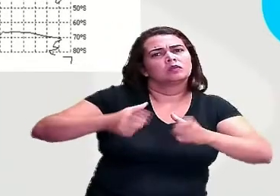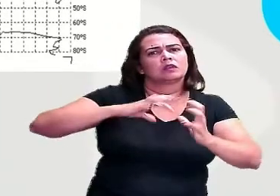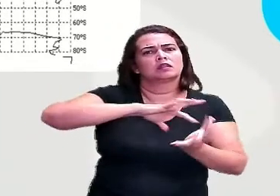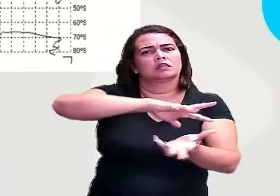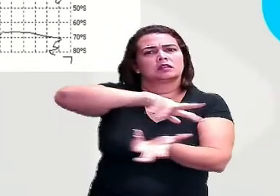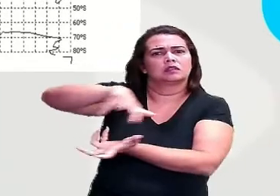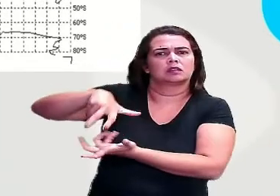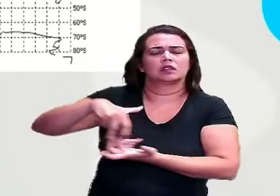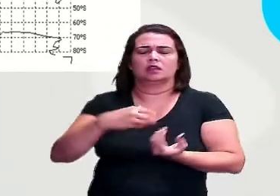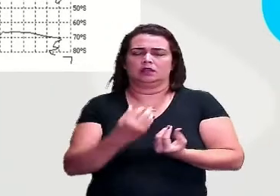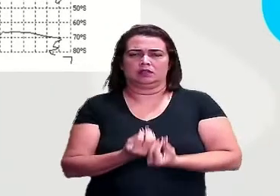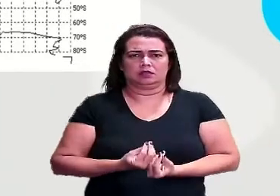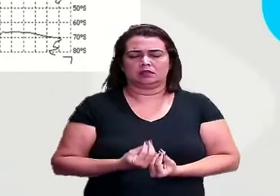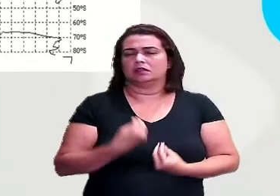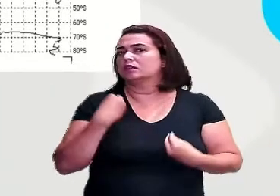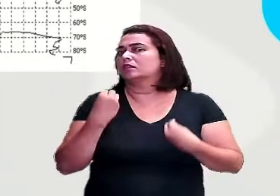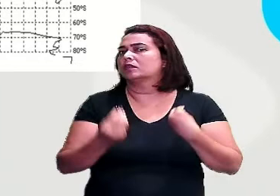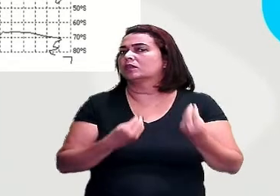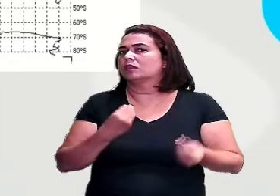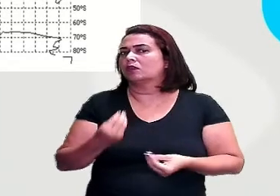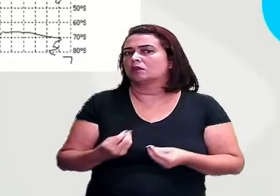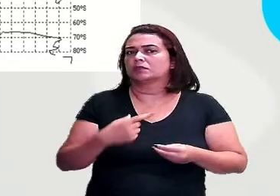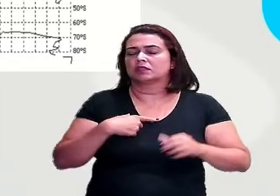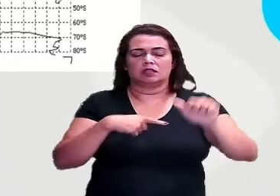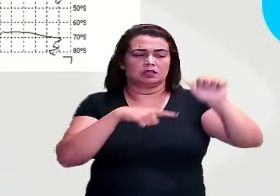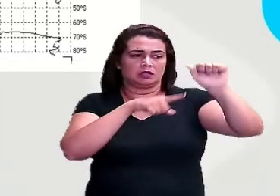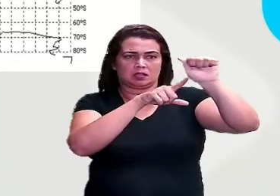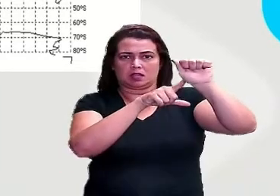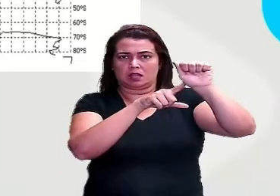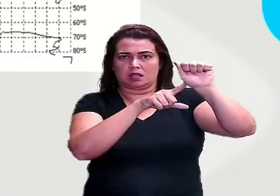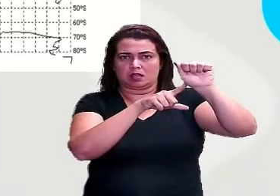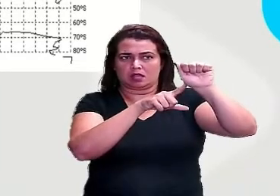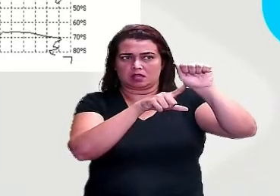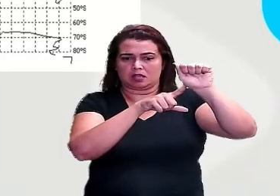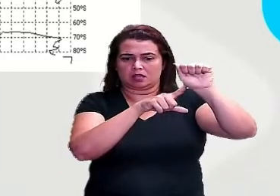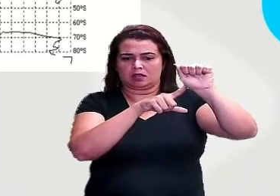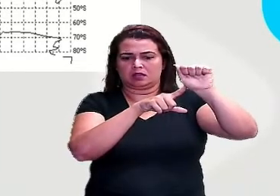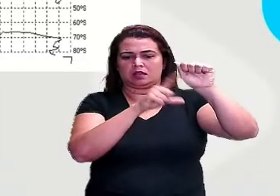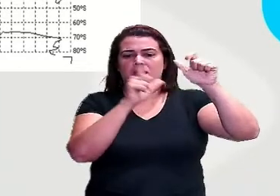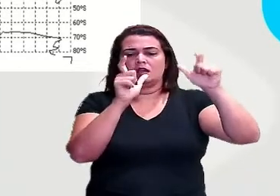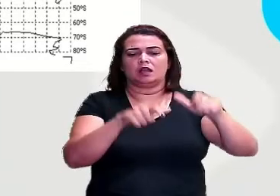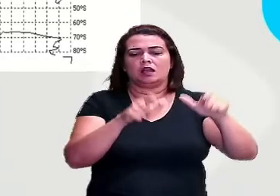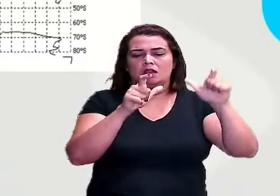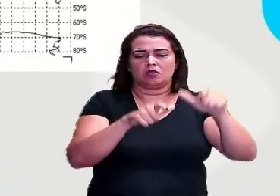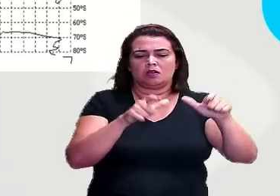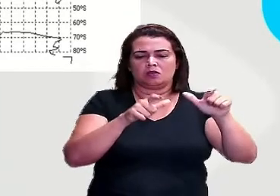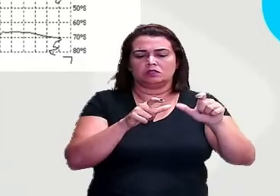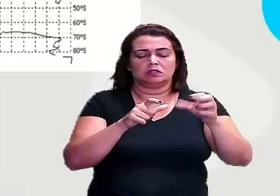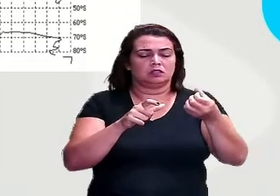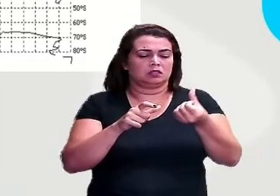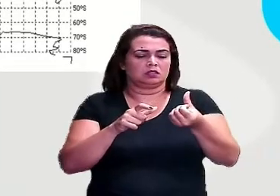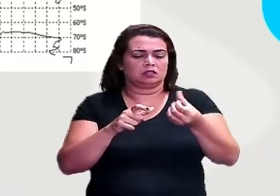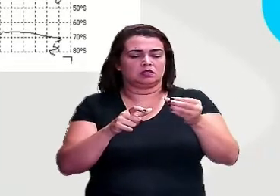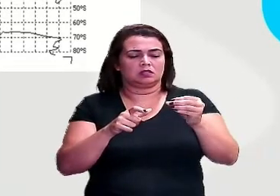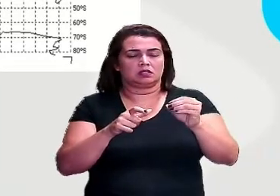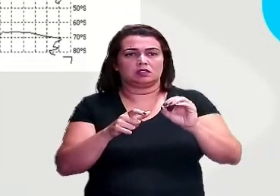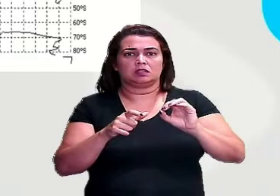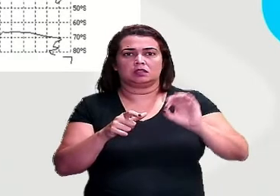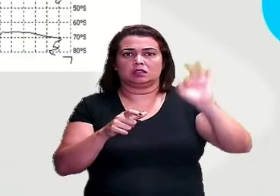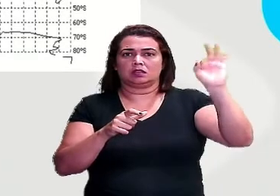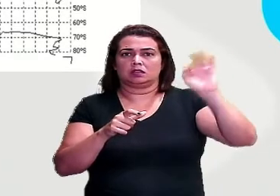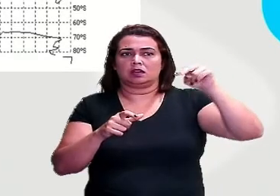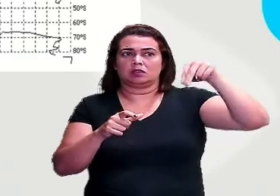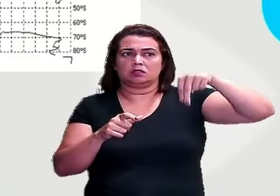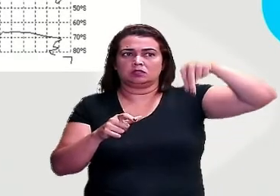que forma? Se nós pegarmos ali o ponto A, ele está localizado a 60 graus norte, né, porque ele